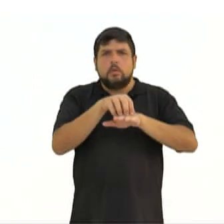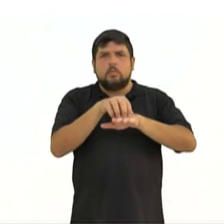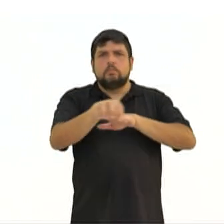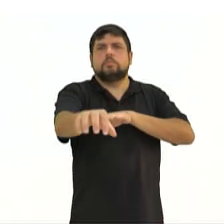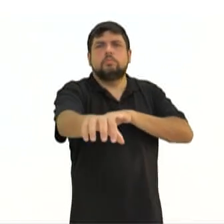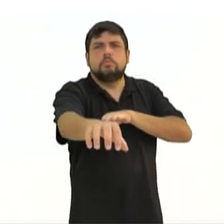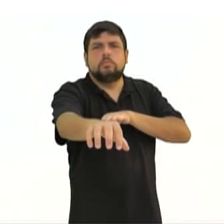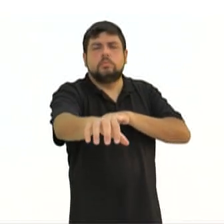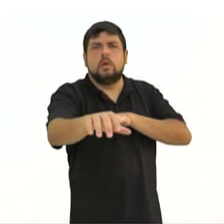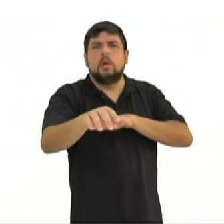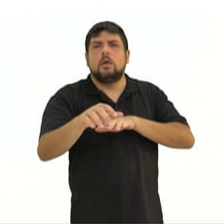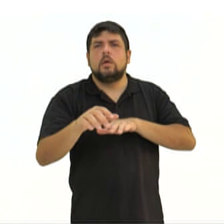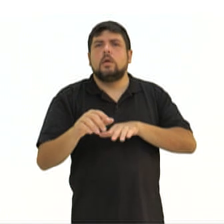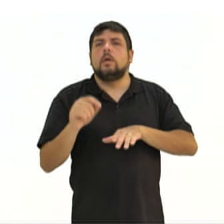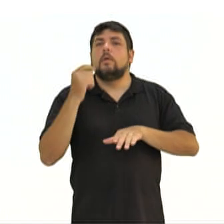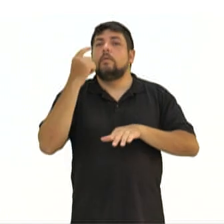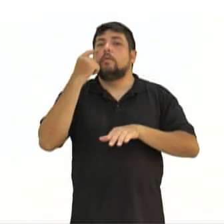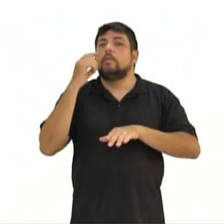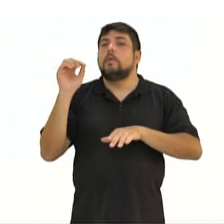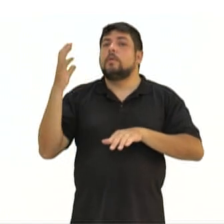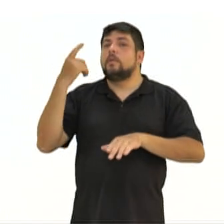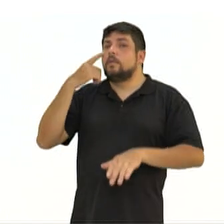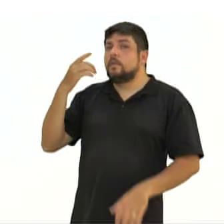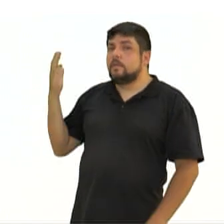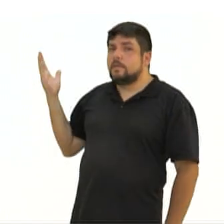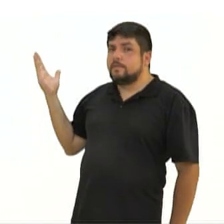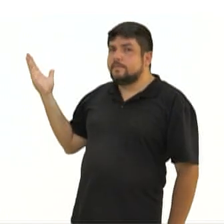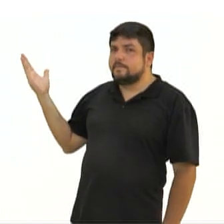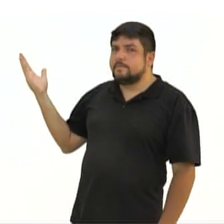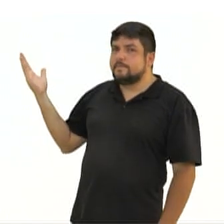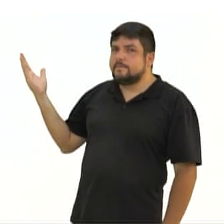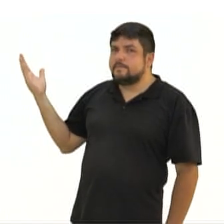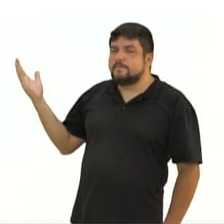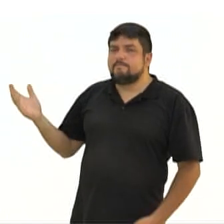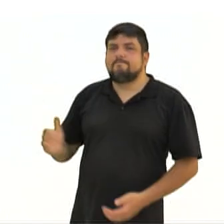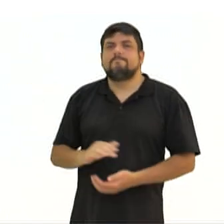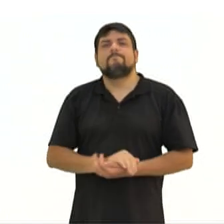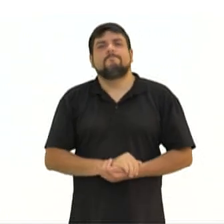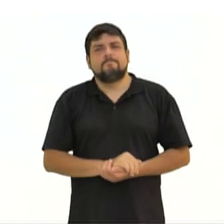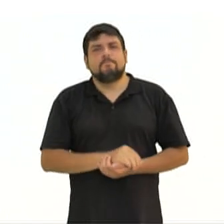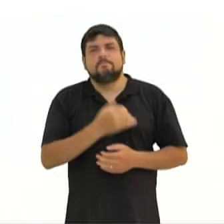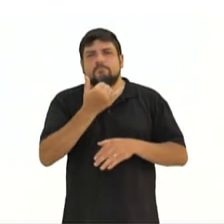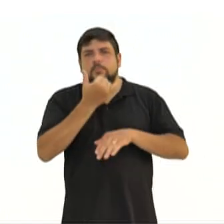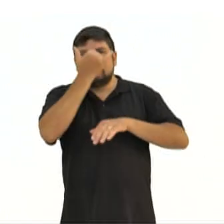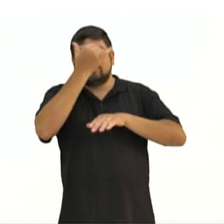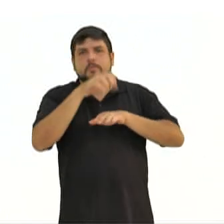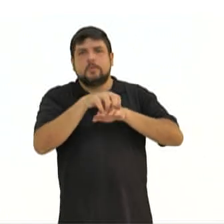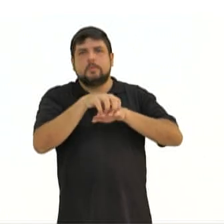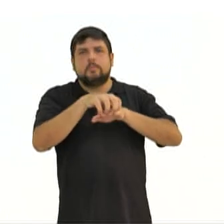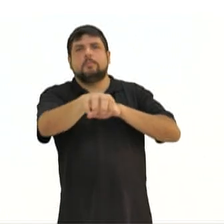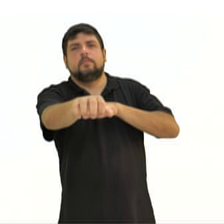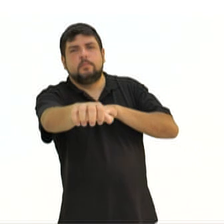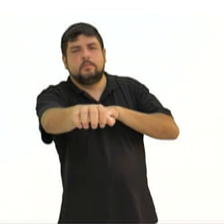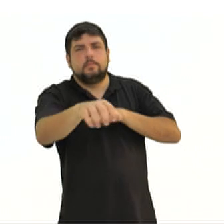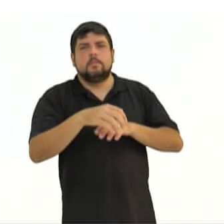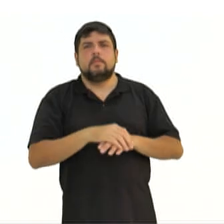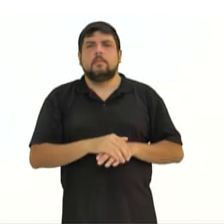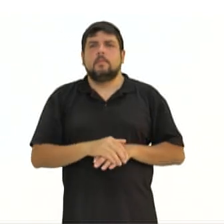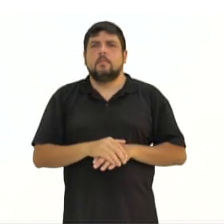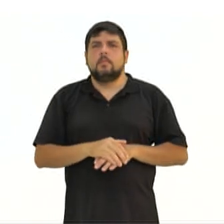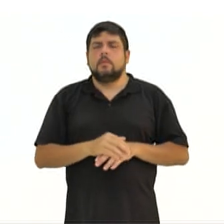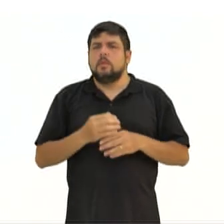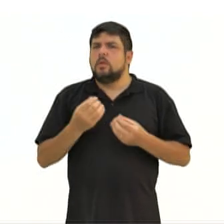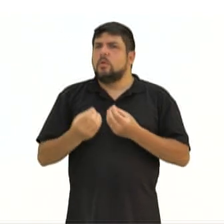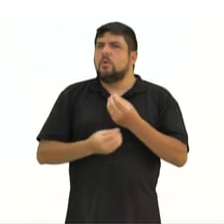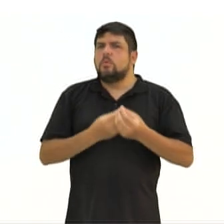que aconteceu com esse objeto que estava lá em cima. Acabou sendo arremessado para frente. Como que a